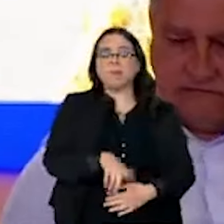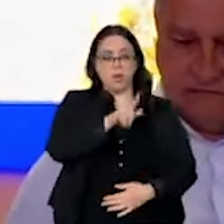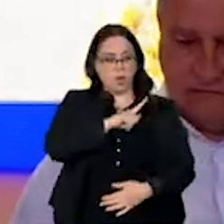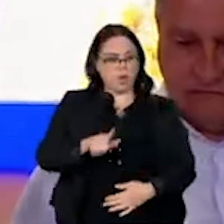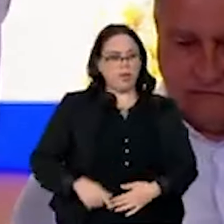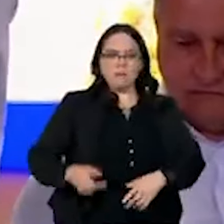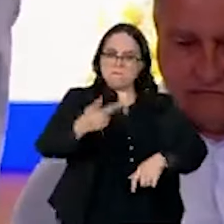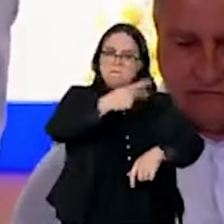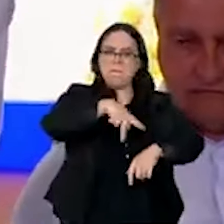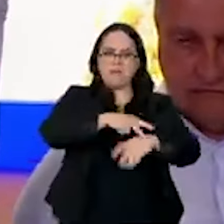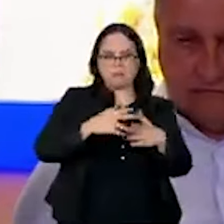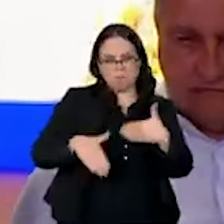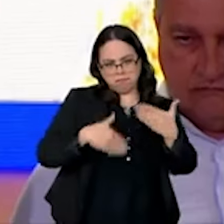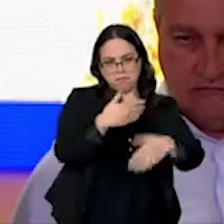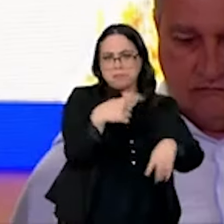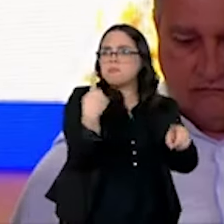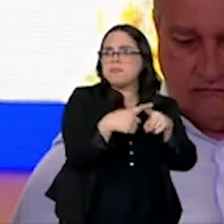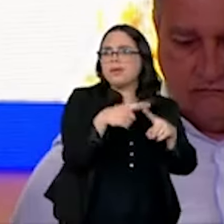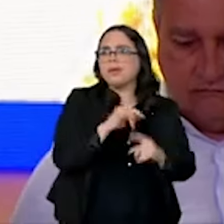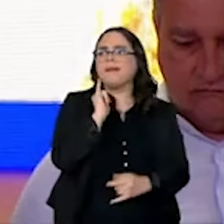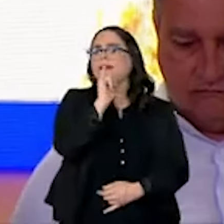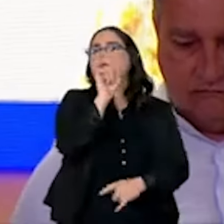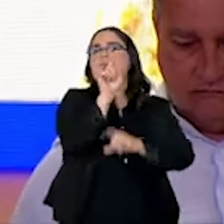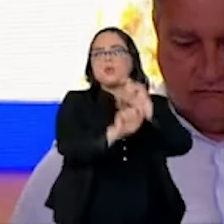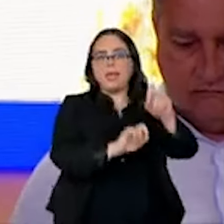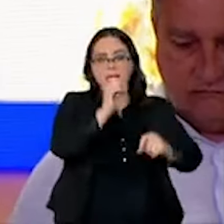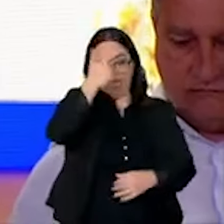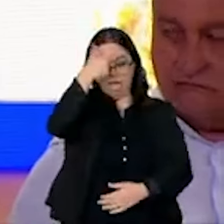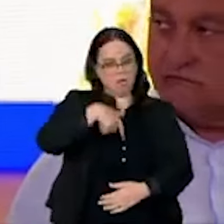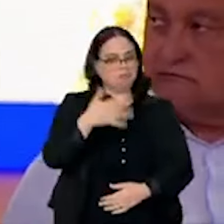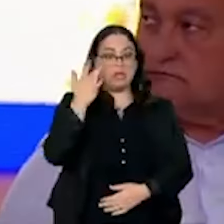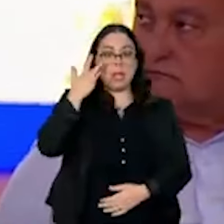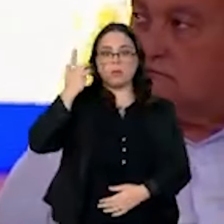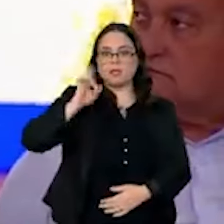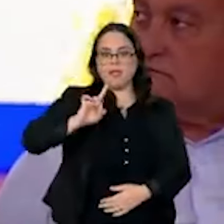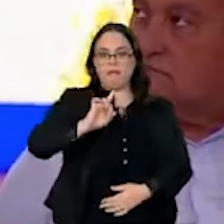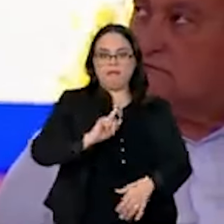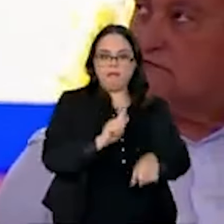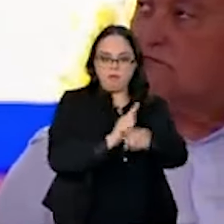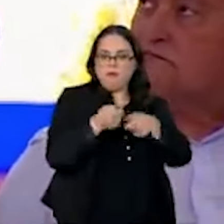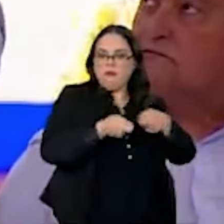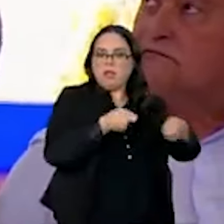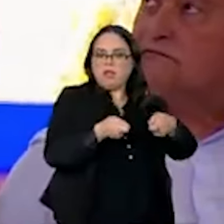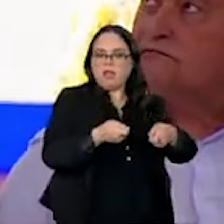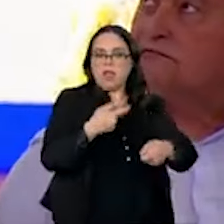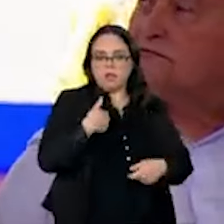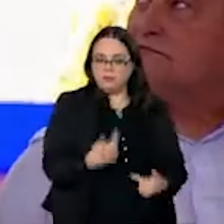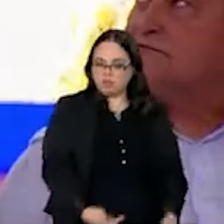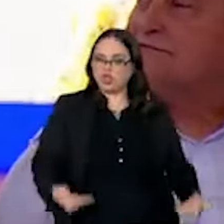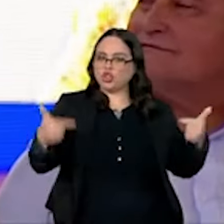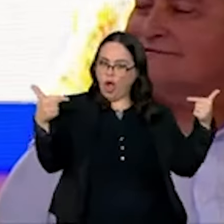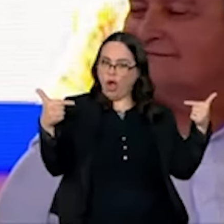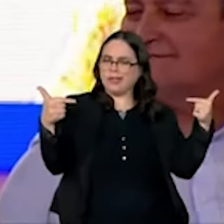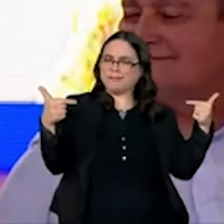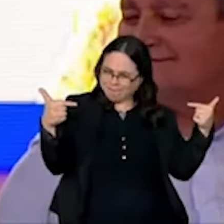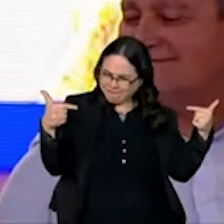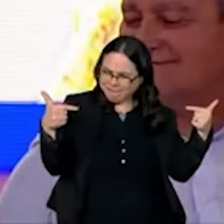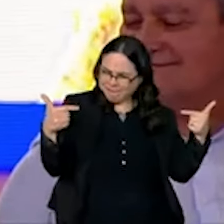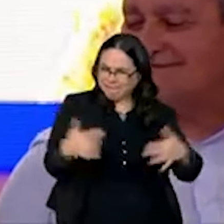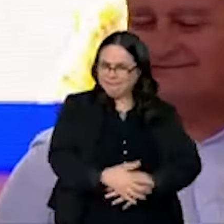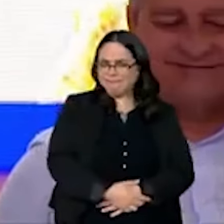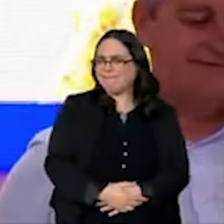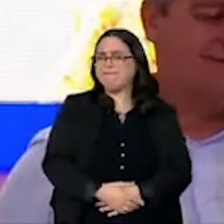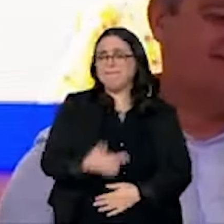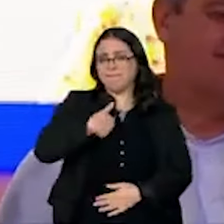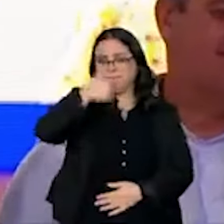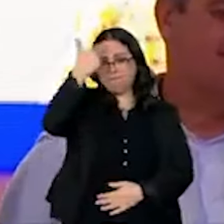governando esse país, porque dizem que eu não sei governar, dizem que eu tenho sorte.